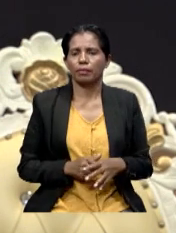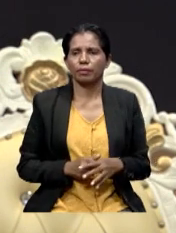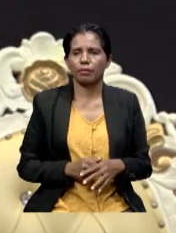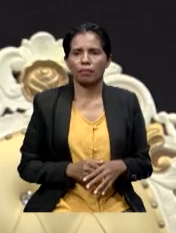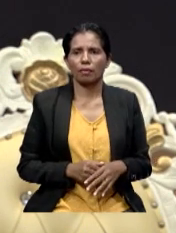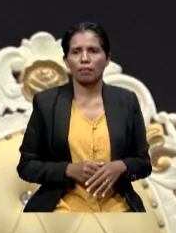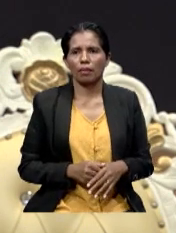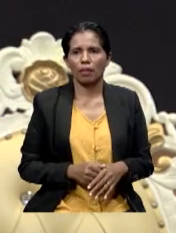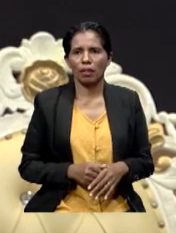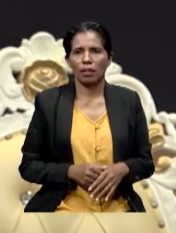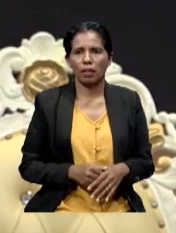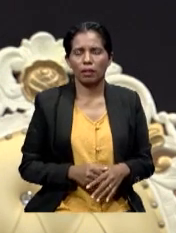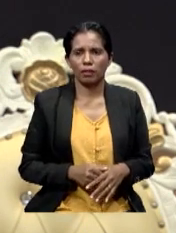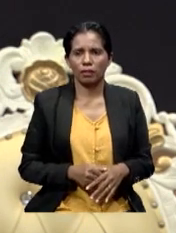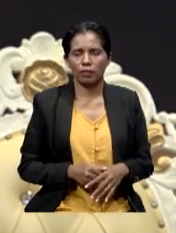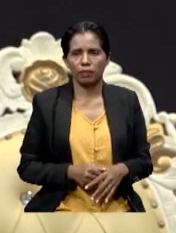Cusse passividade.